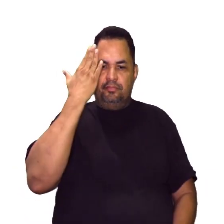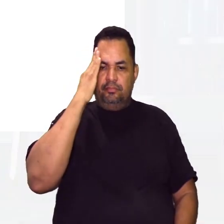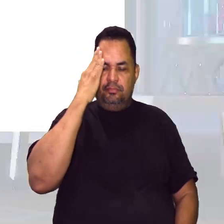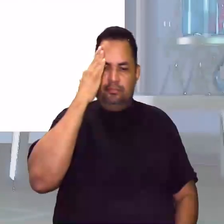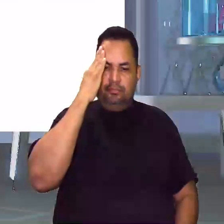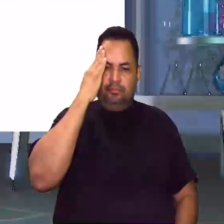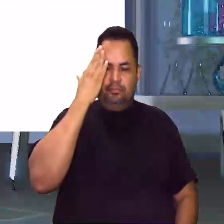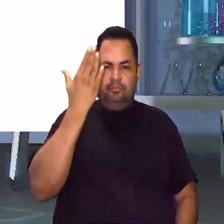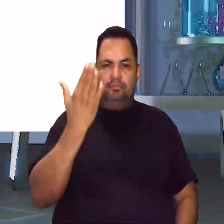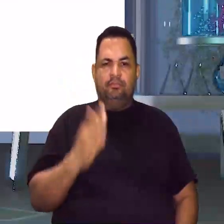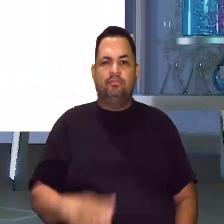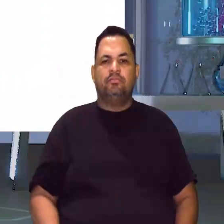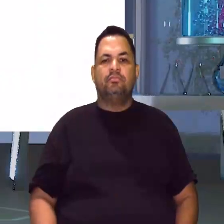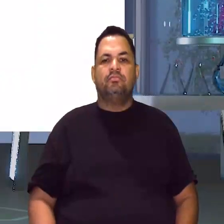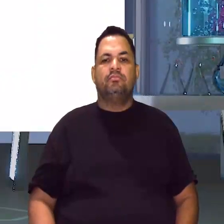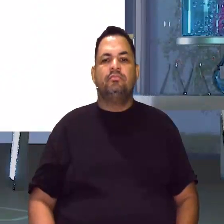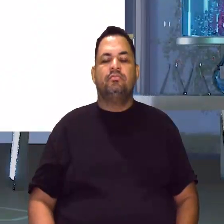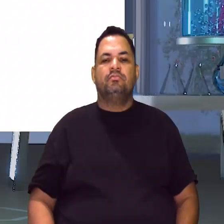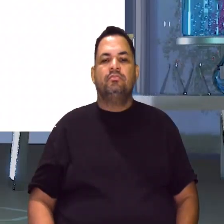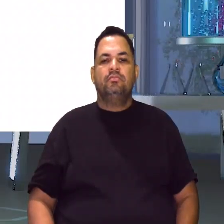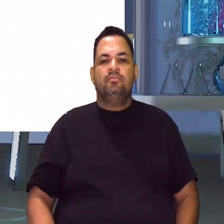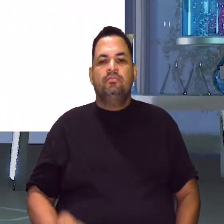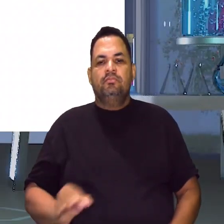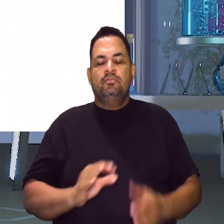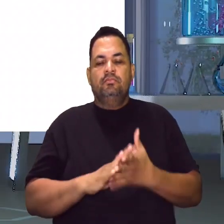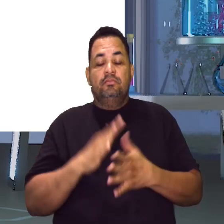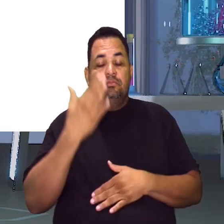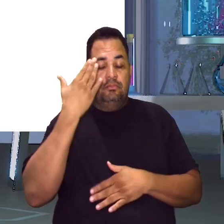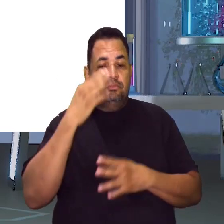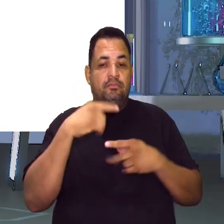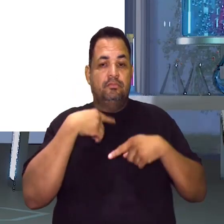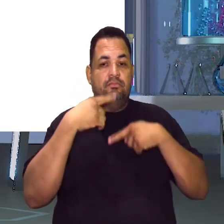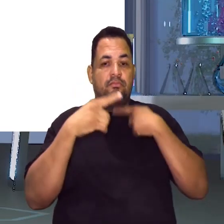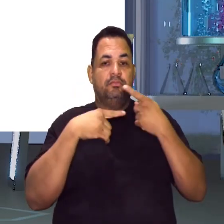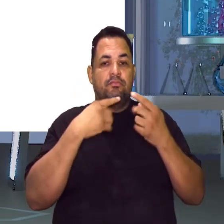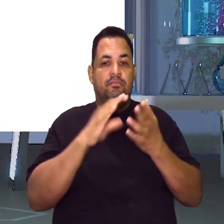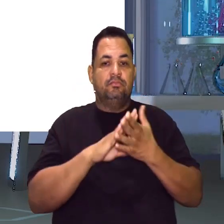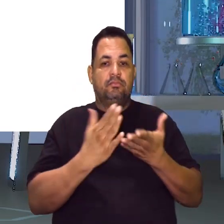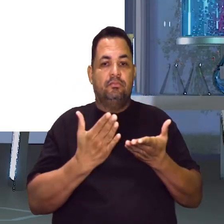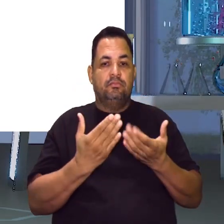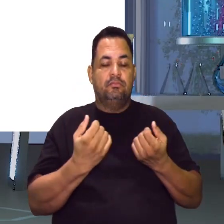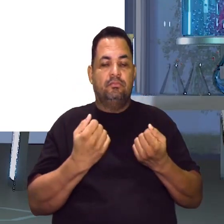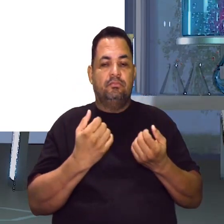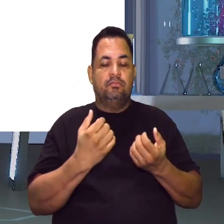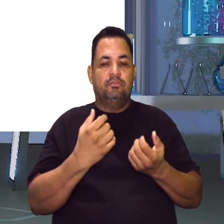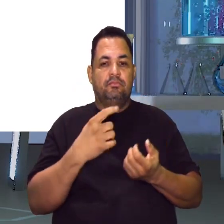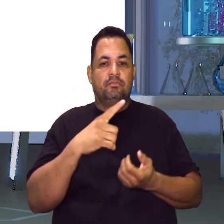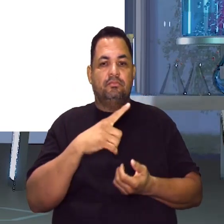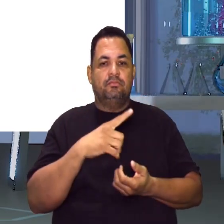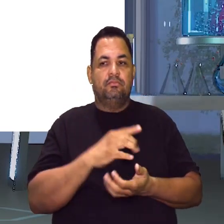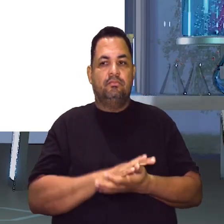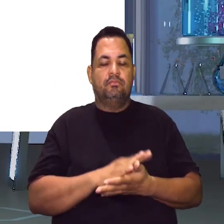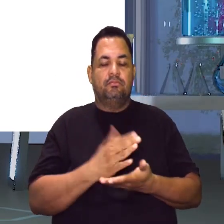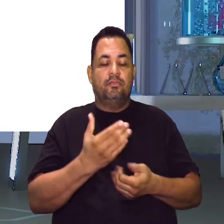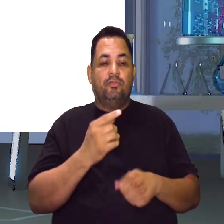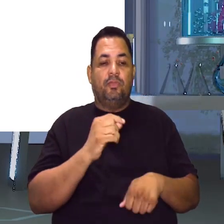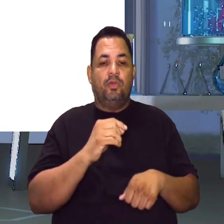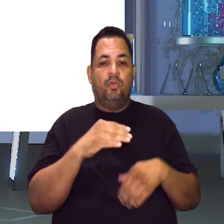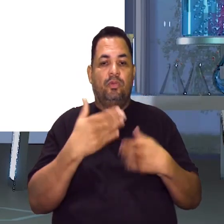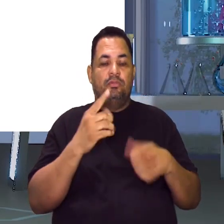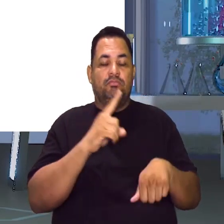entendemos que deu para esclarecer algumas dúvidas que eventualmente você ficou na hora